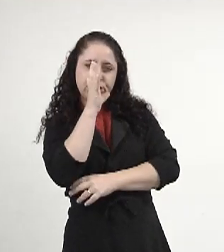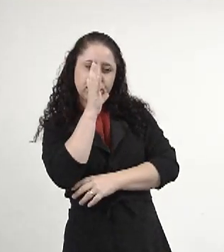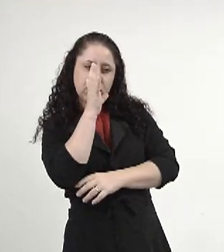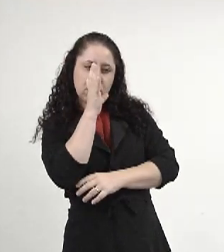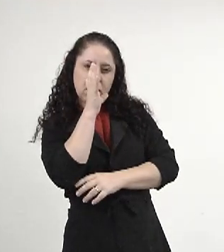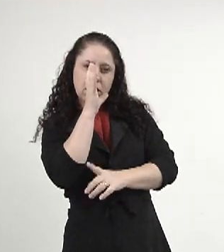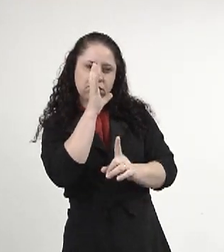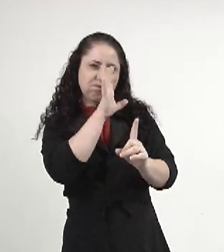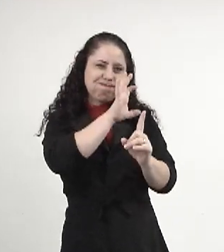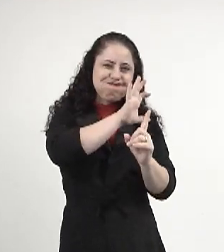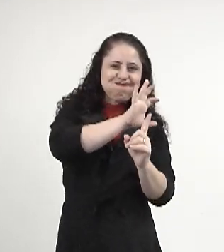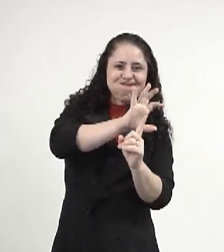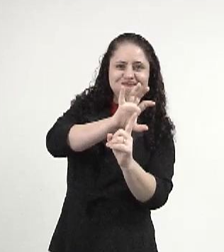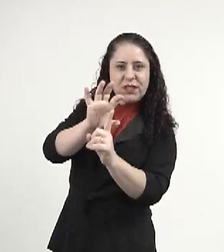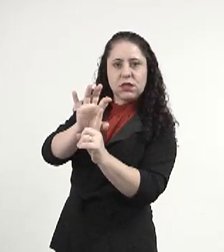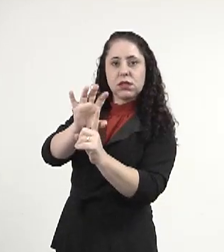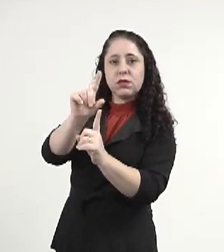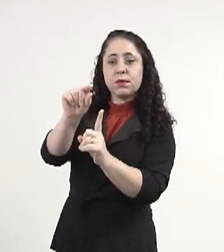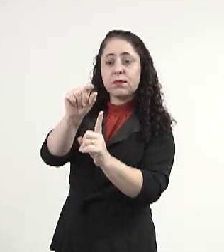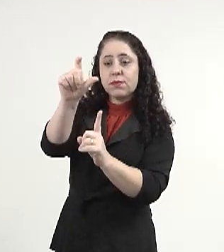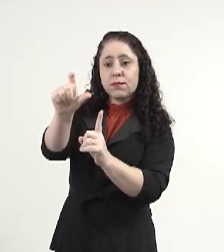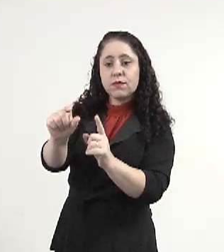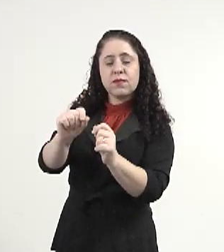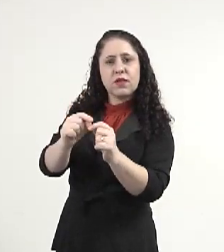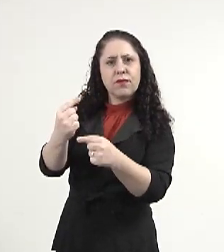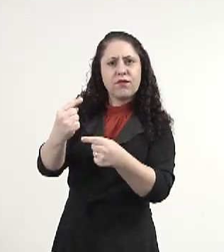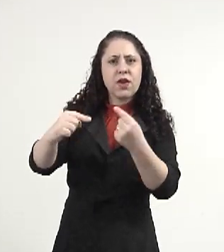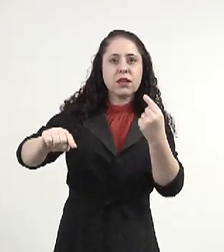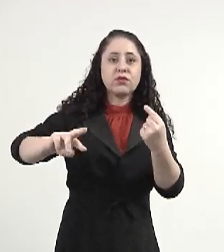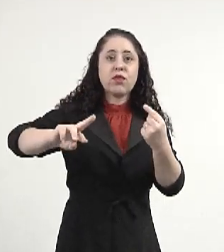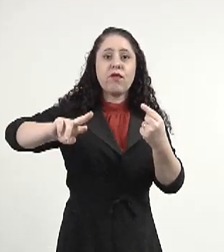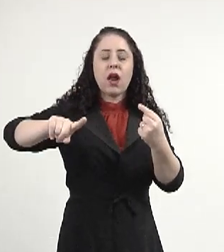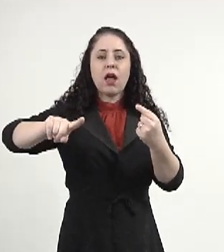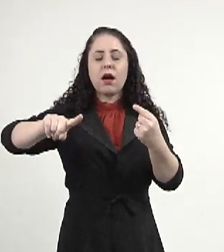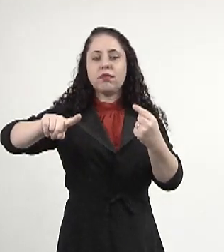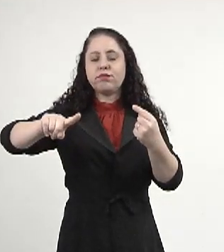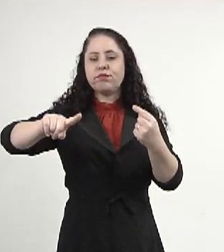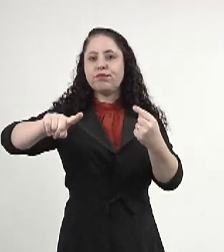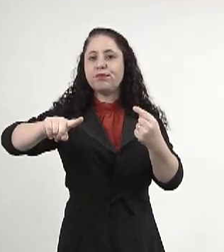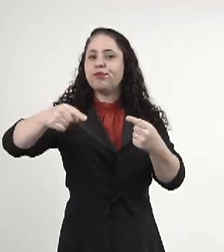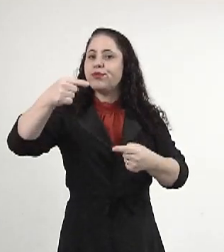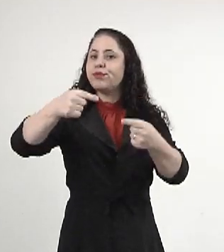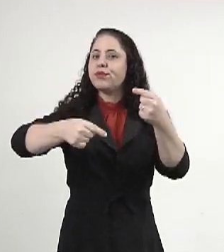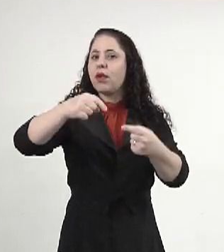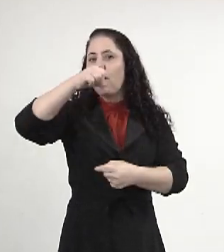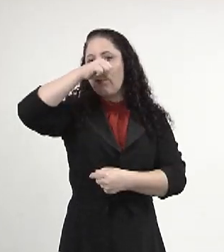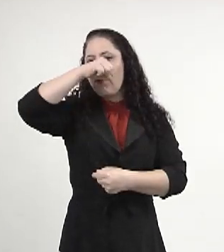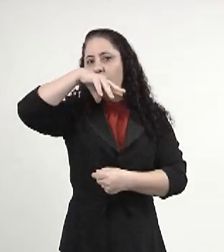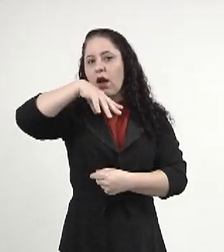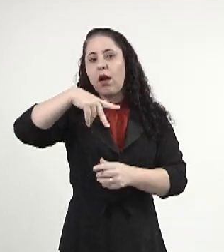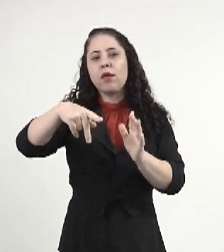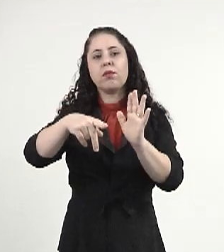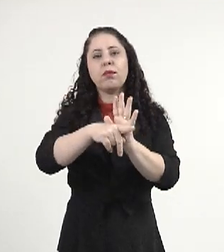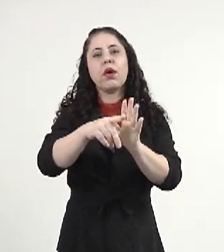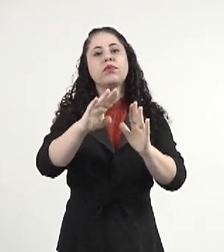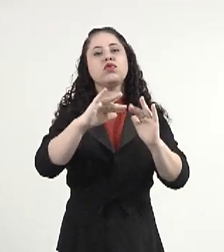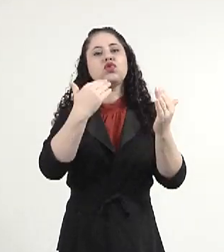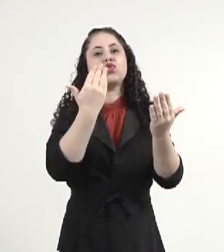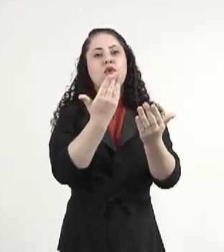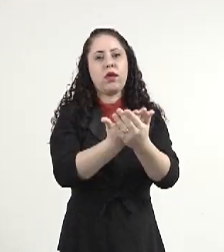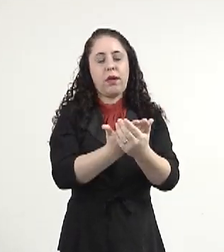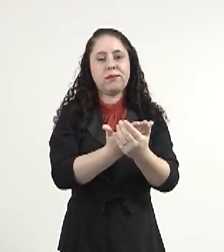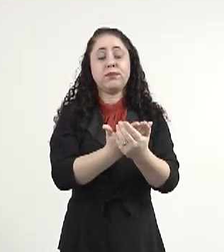um ataque gigante a quem fazia um contraponto a esse discurso de violências, sobretudo nas